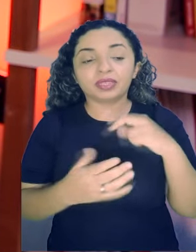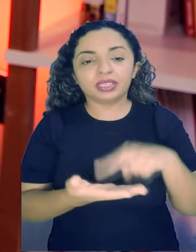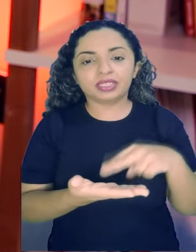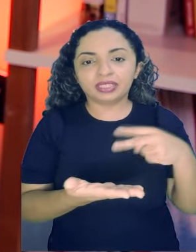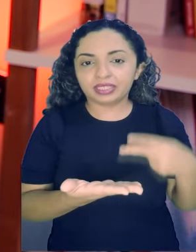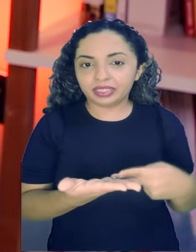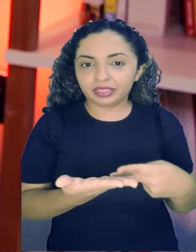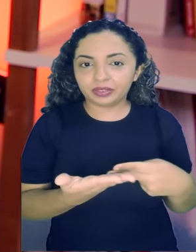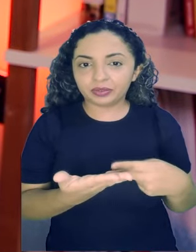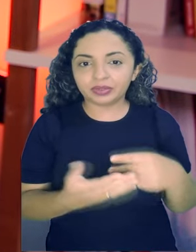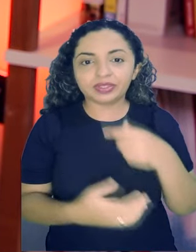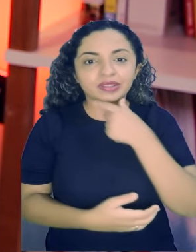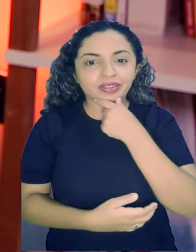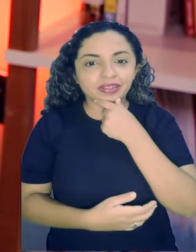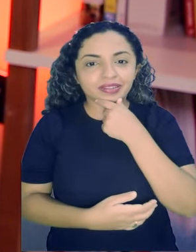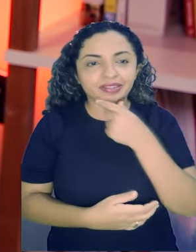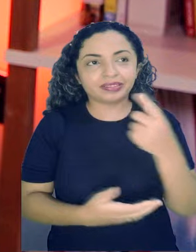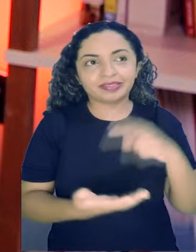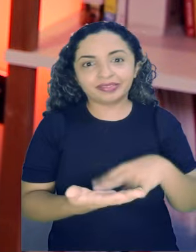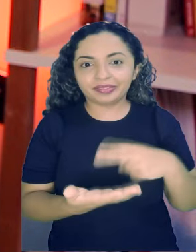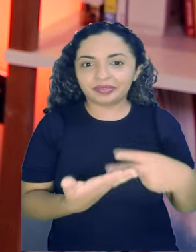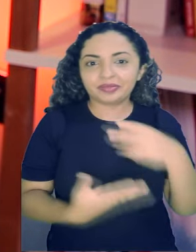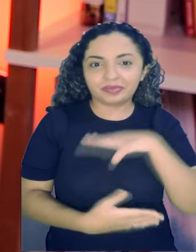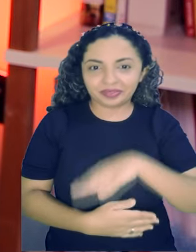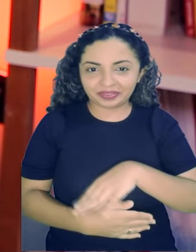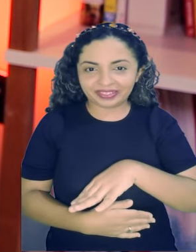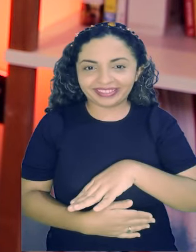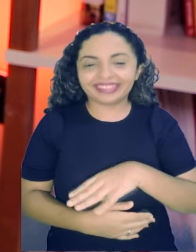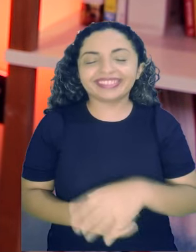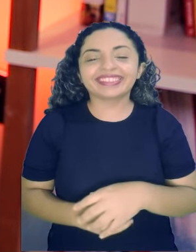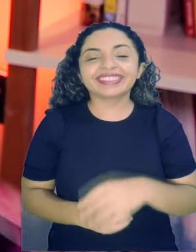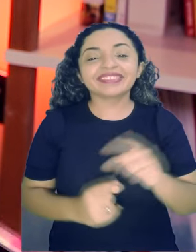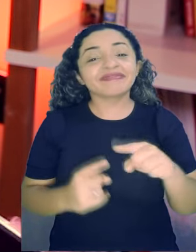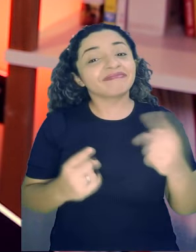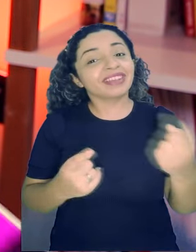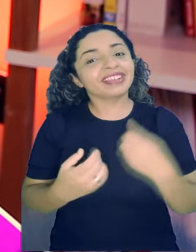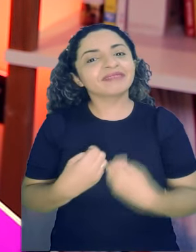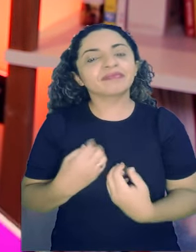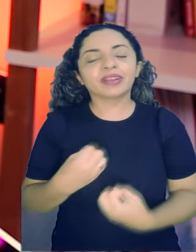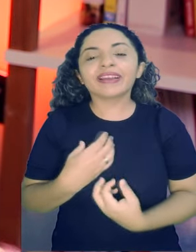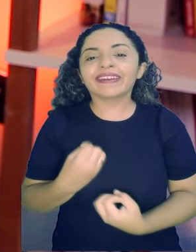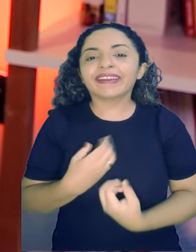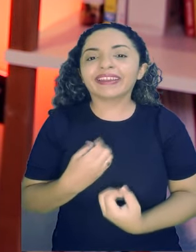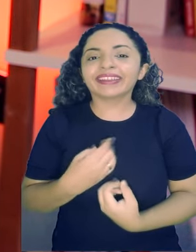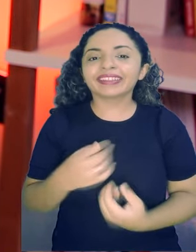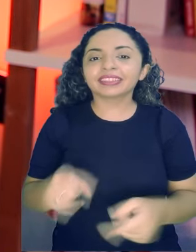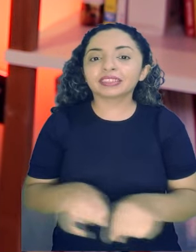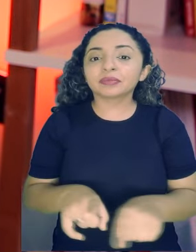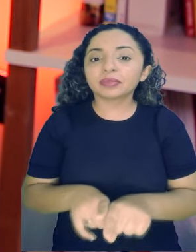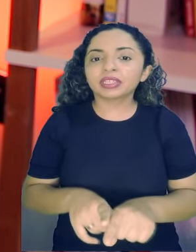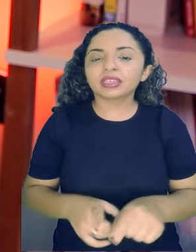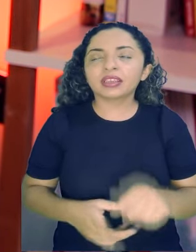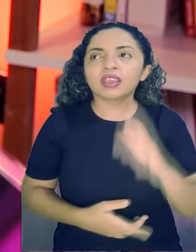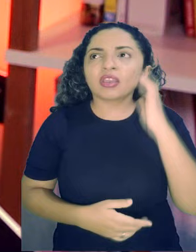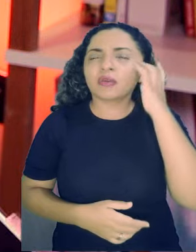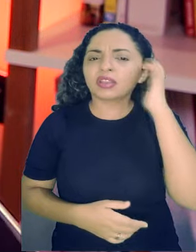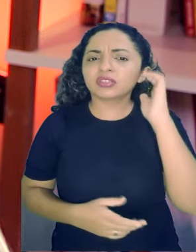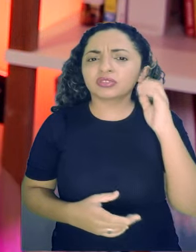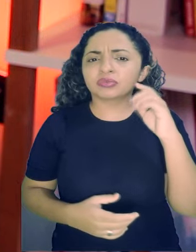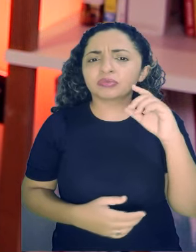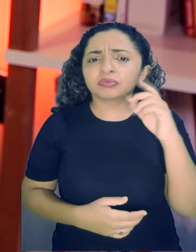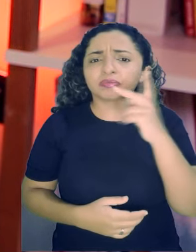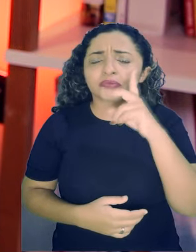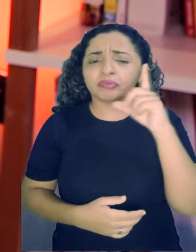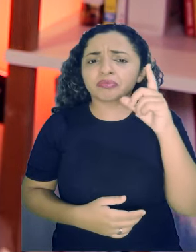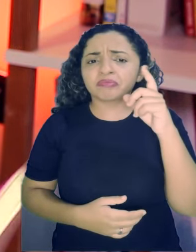grande tradutor do inglês para o português aqui no Brasil, mas ele é um grande poeta também. Inclusive, eu acho que ele é pouco reconhecido